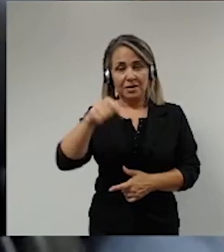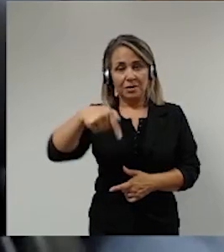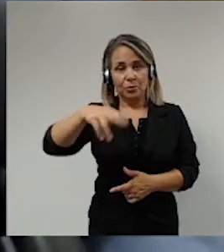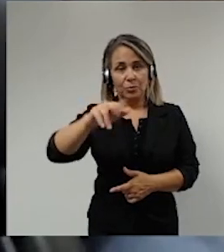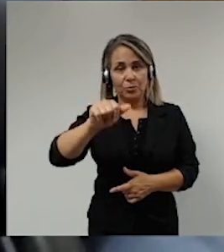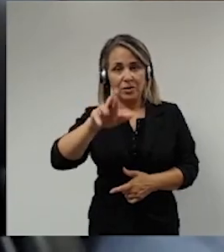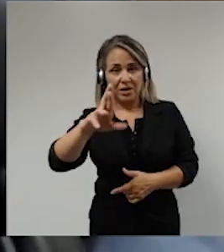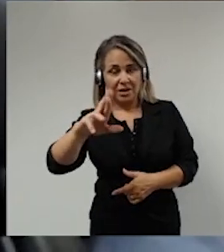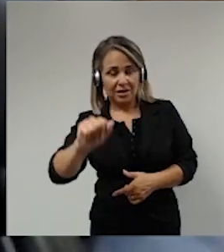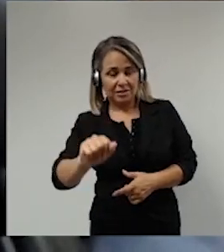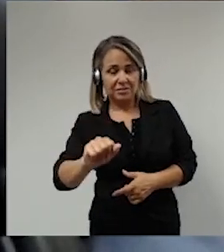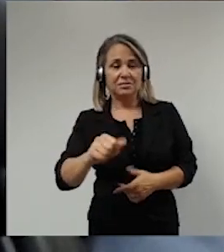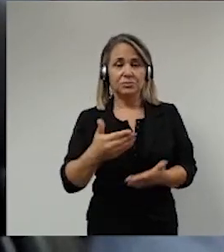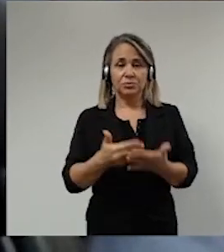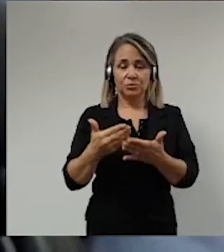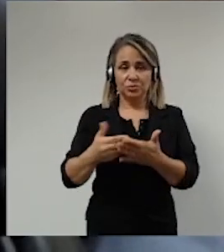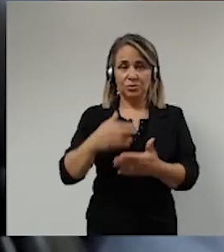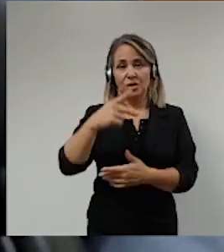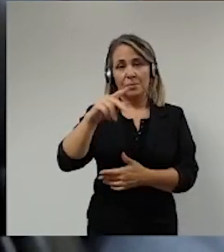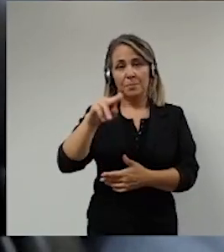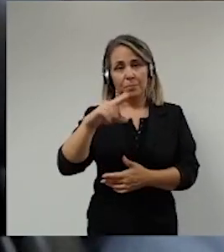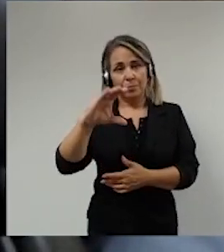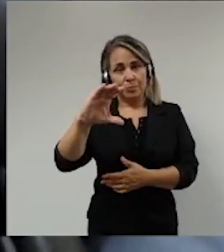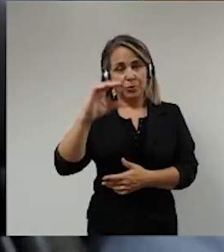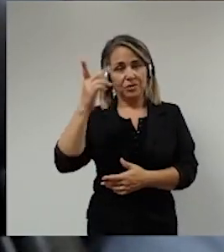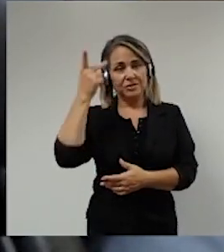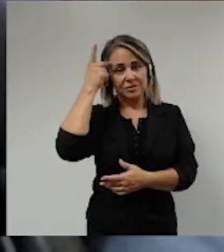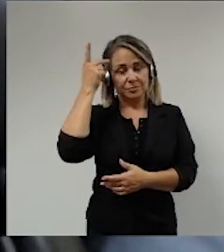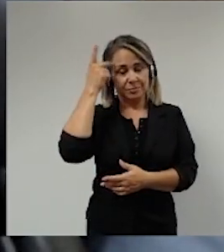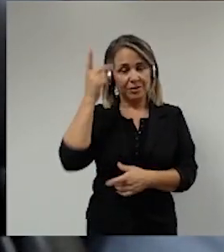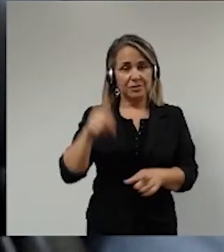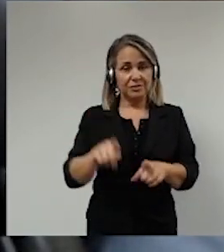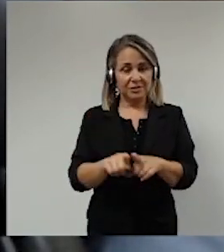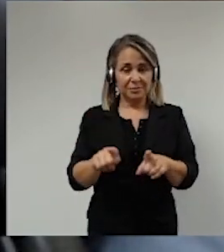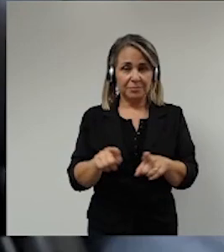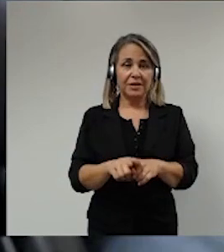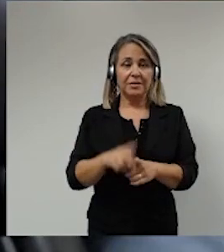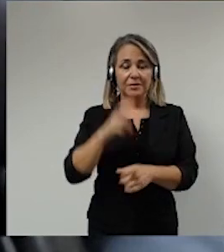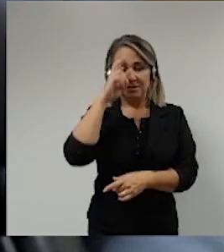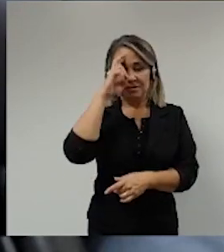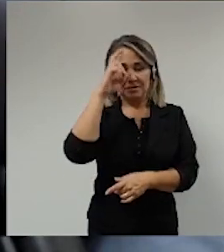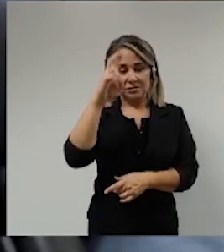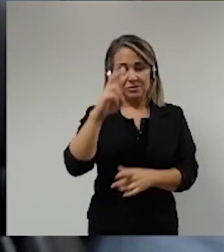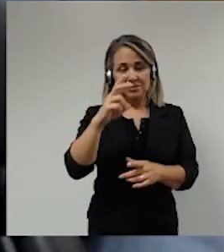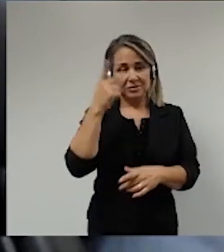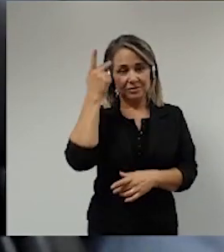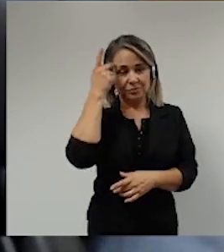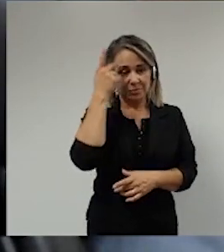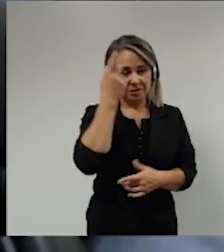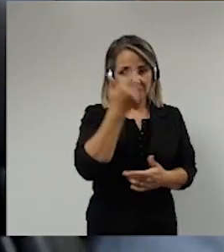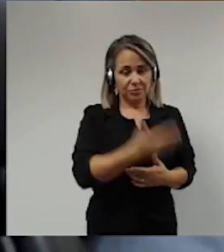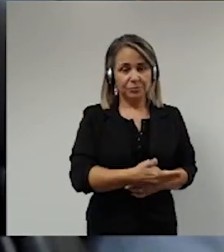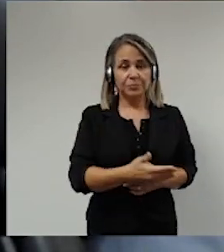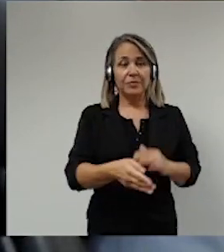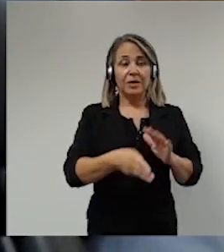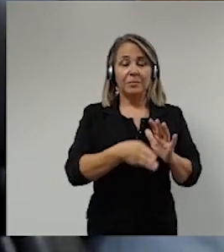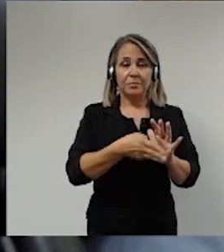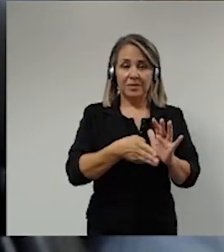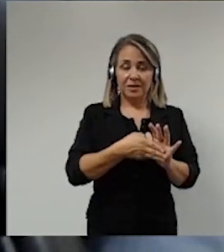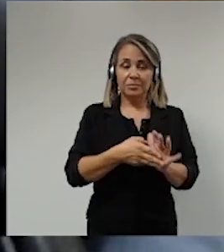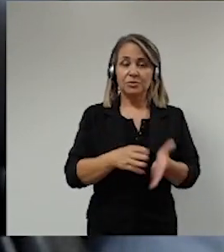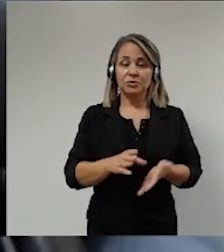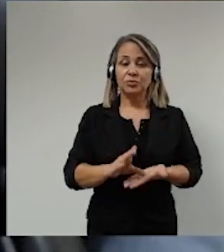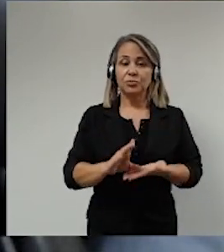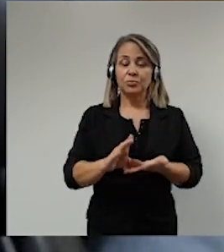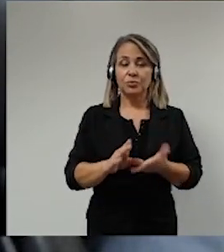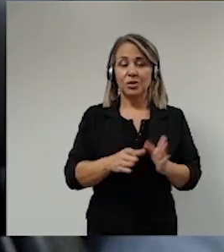pela PUC São Paulo, membro correspondente da Comissão de Propriedade Intelectual da OAB São Paulo, membro consultiva na